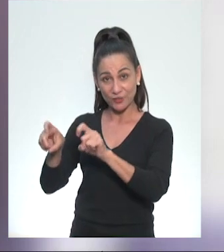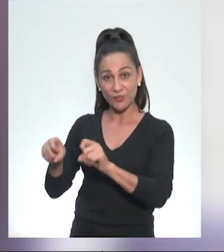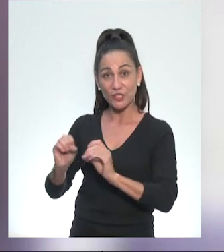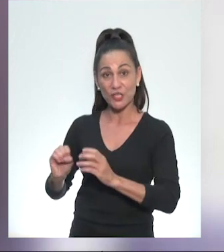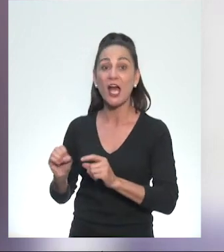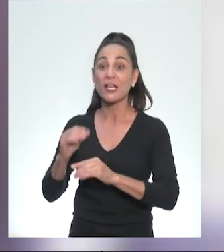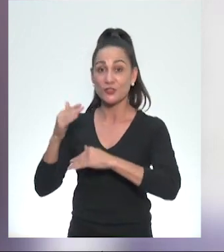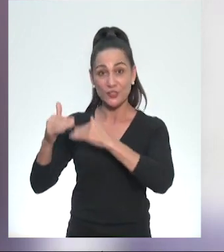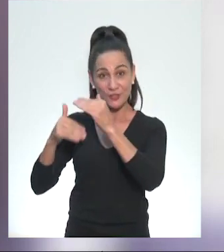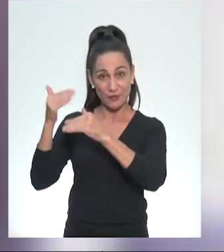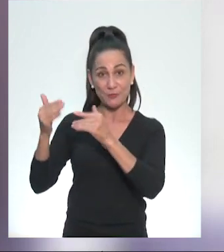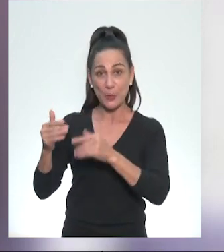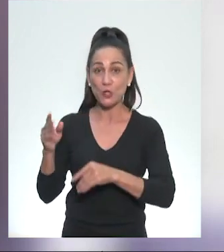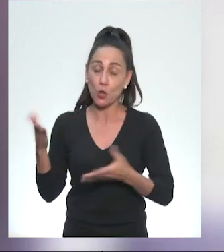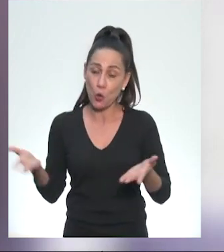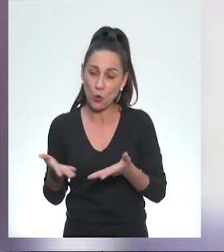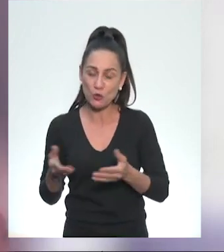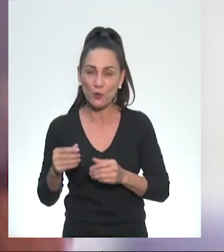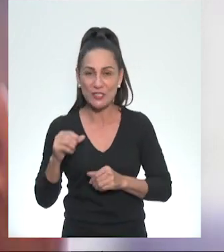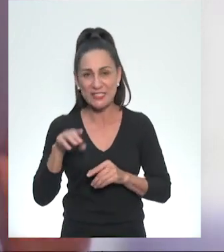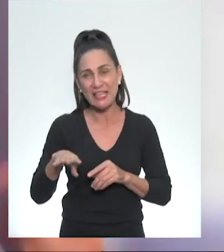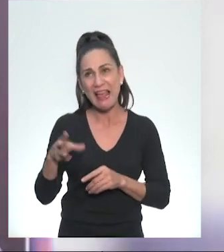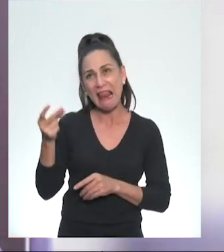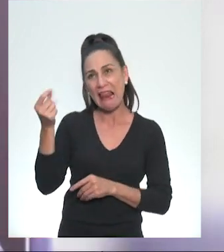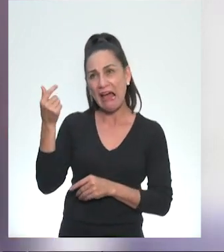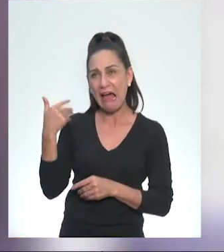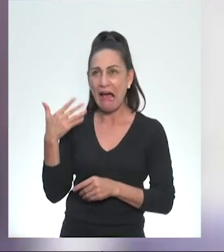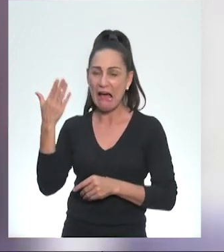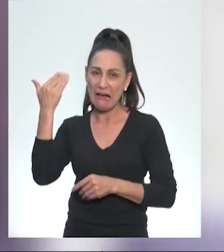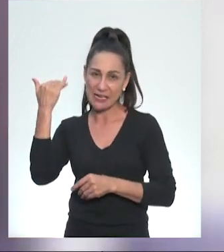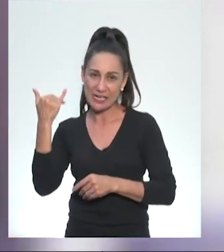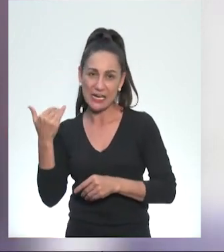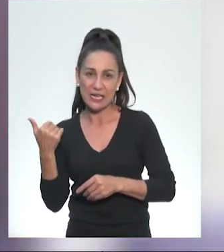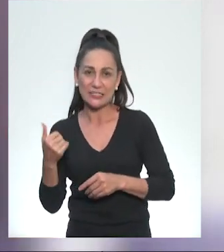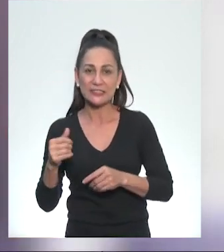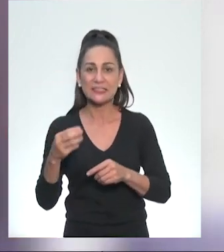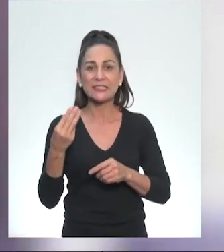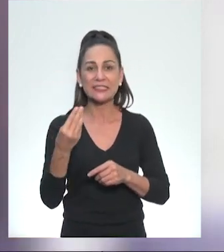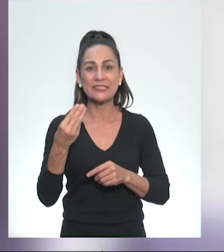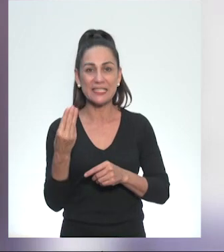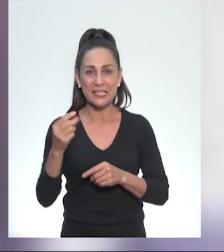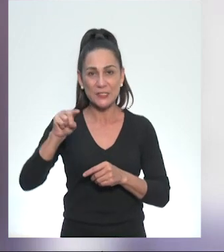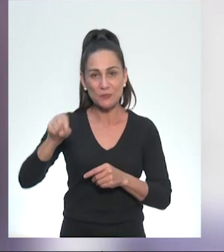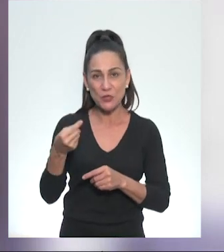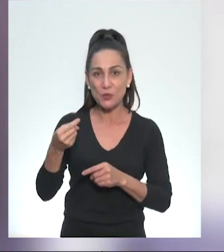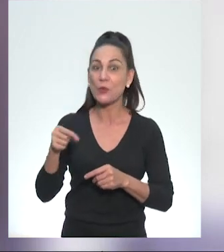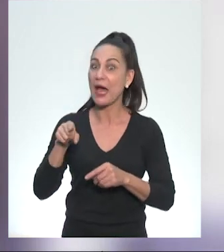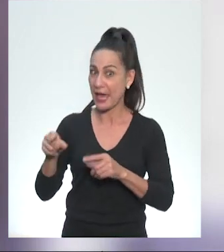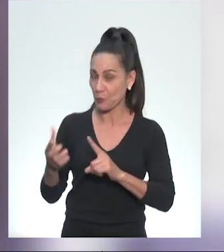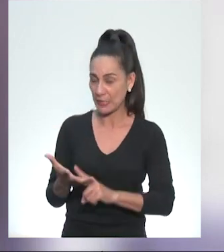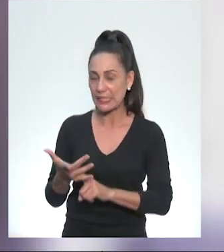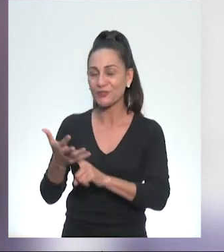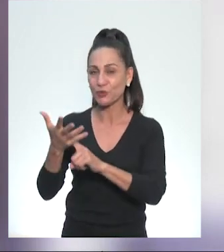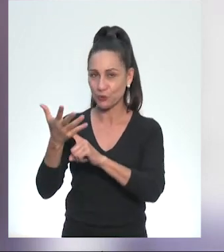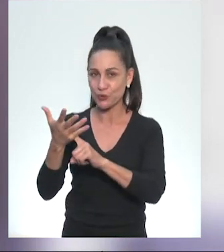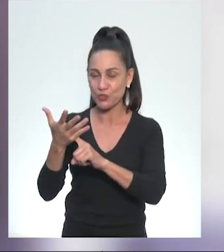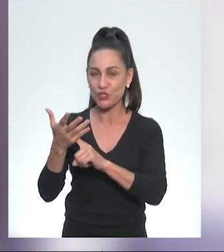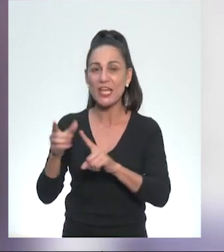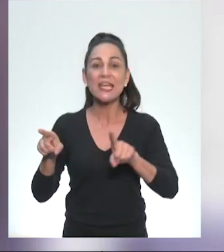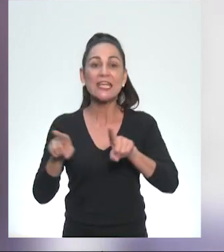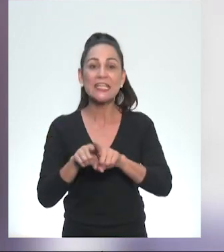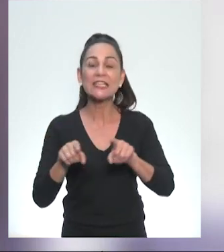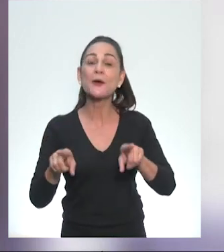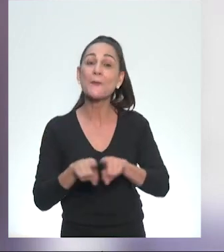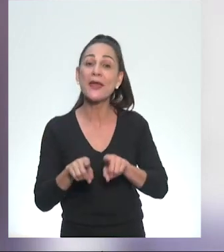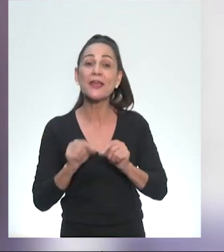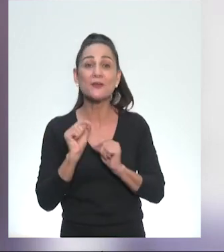hoje pode até ser uma coisa banal, né? Mas lá 3 mil anos atrás não era, né? Era uma tecnologia. Além, é